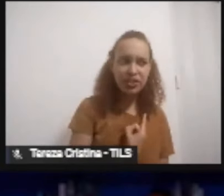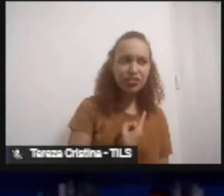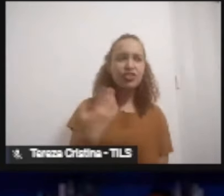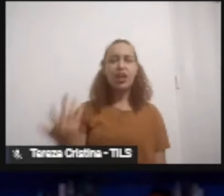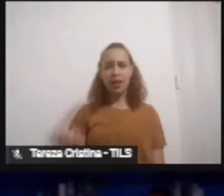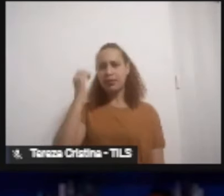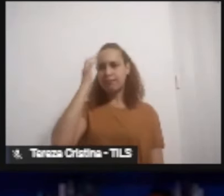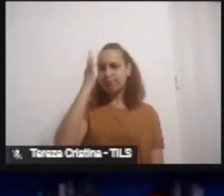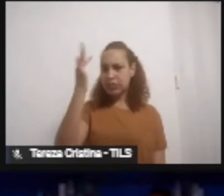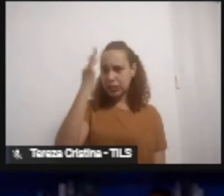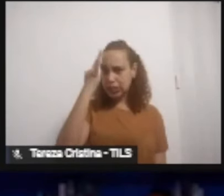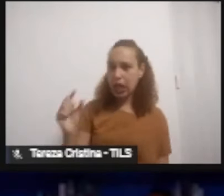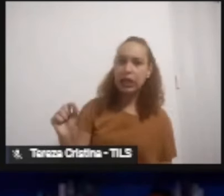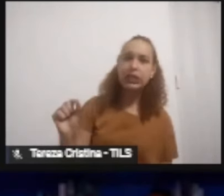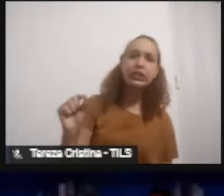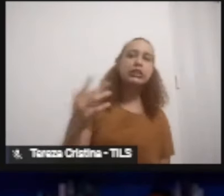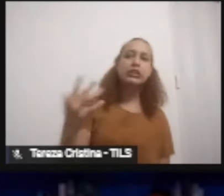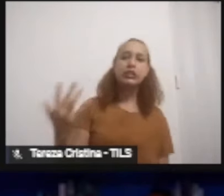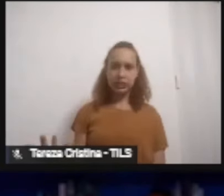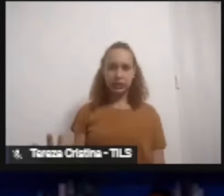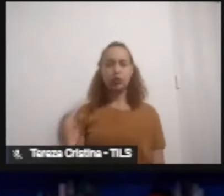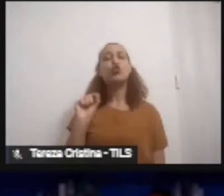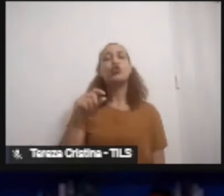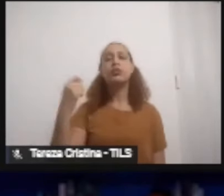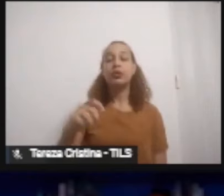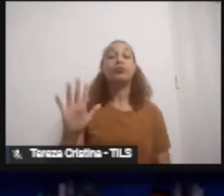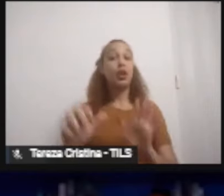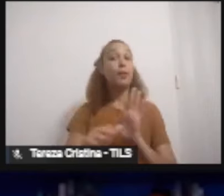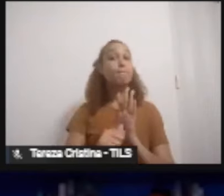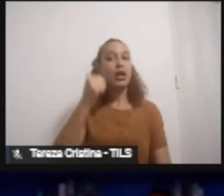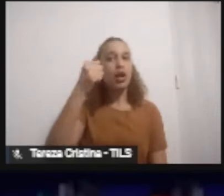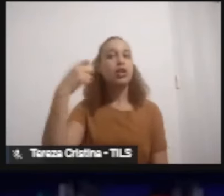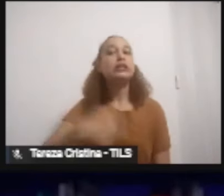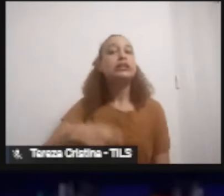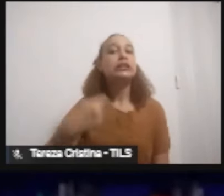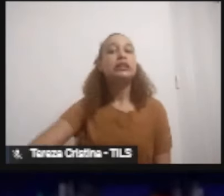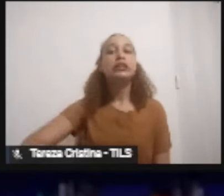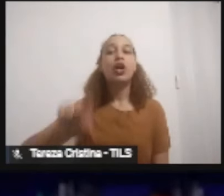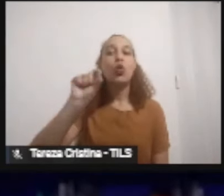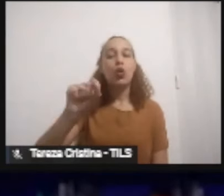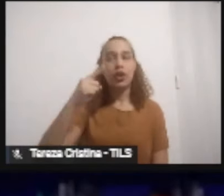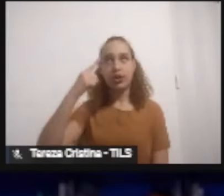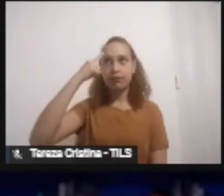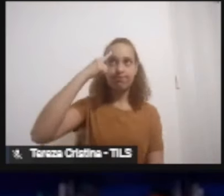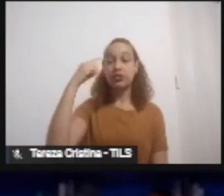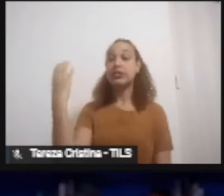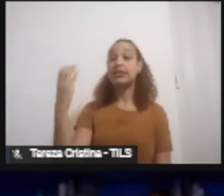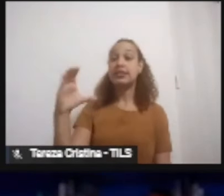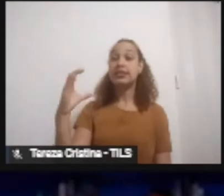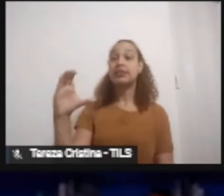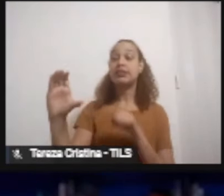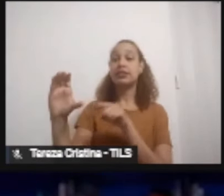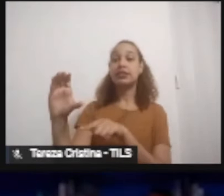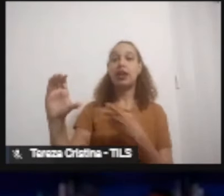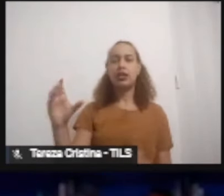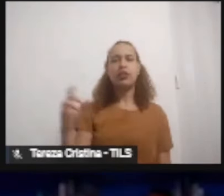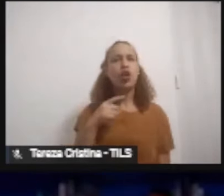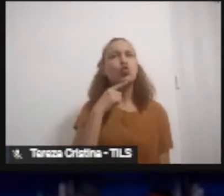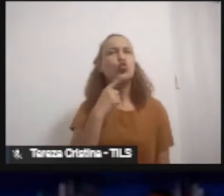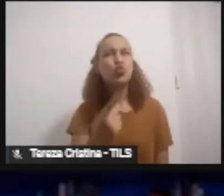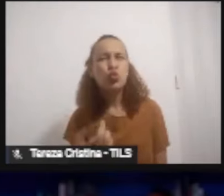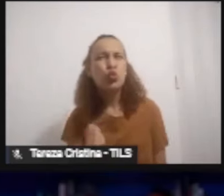pensar nisso? O que a gente tem que desconstruir? Primeiro, eu falei que a gente sempre tem que se pautar na ciência. Então, tá na dúvida? Veio uma fake